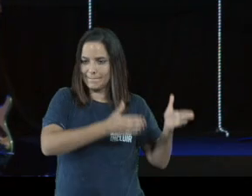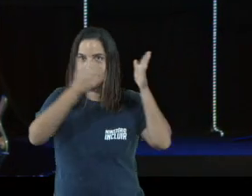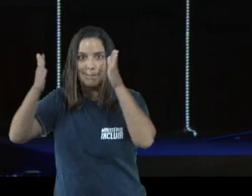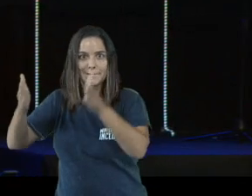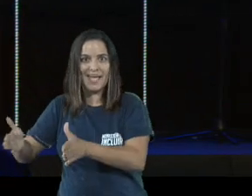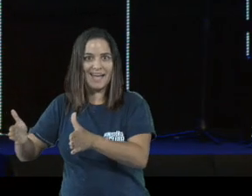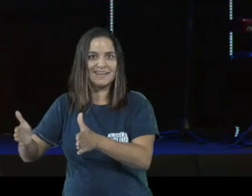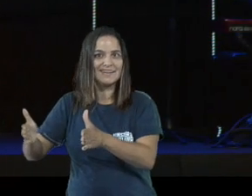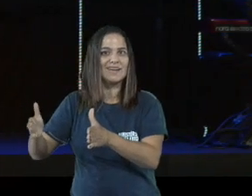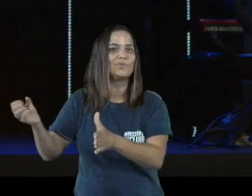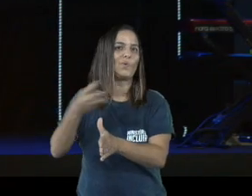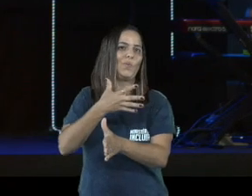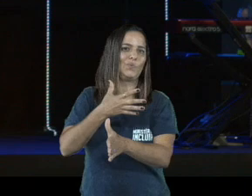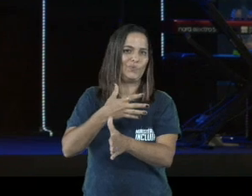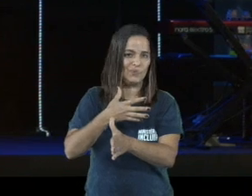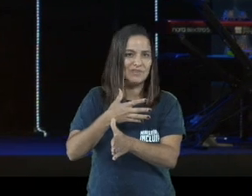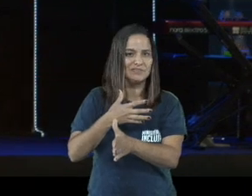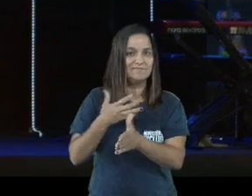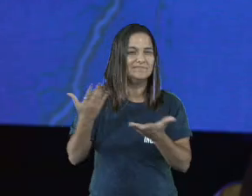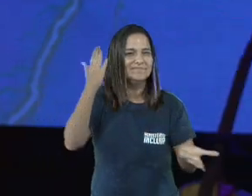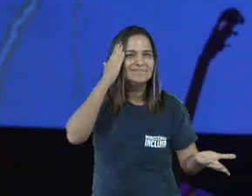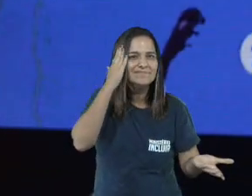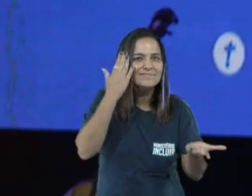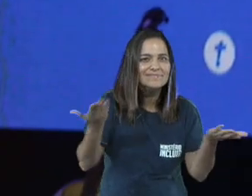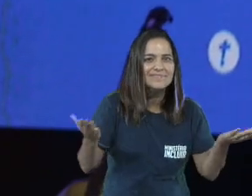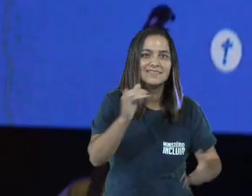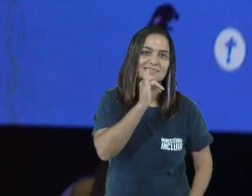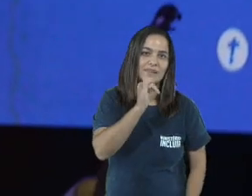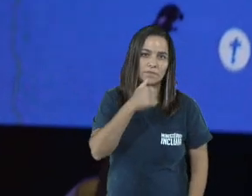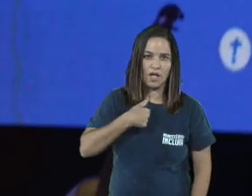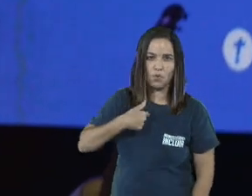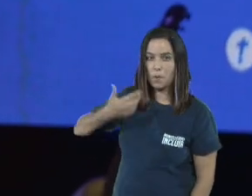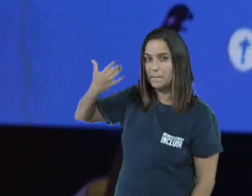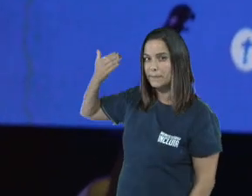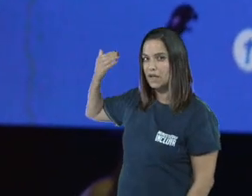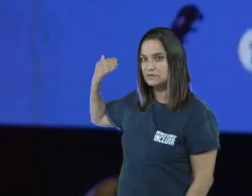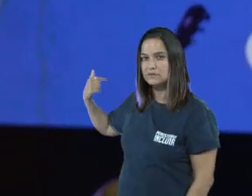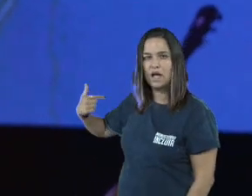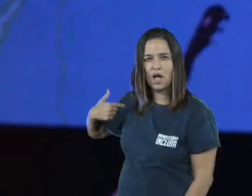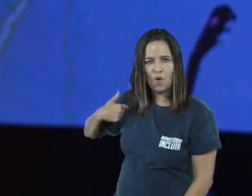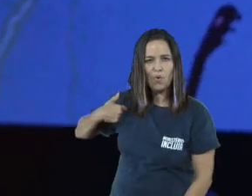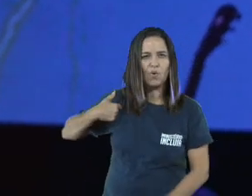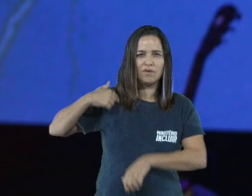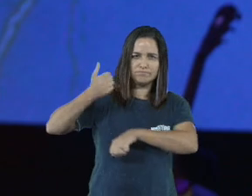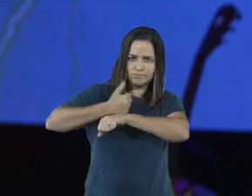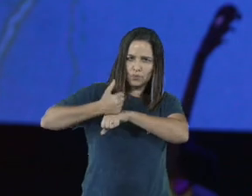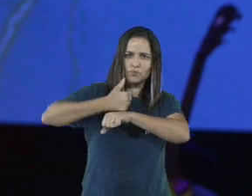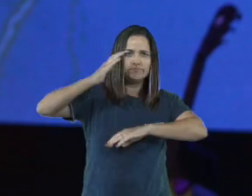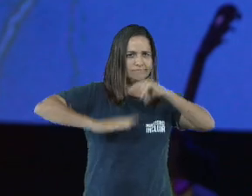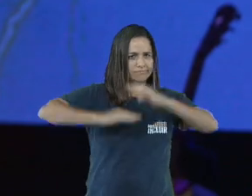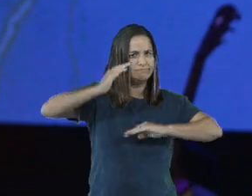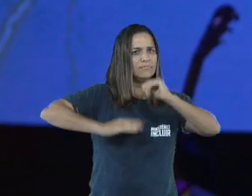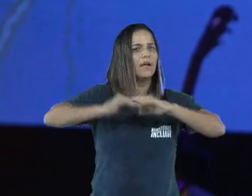tinha um monte de benefício monte de coisa boa e Deus insistindo comigo porque eu fui um filho muito desobediente tentando